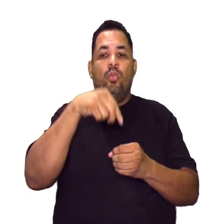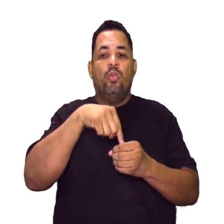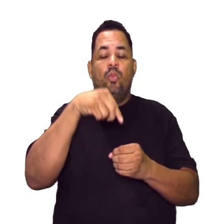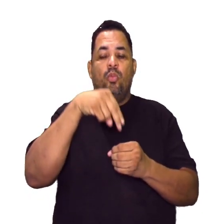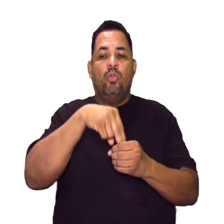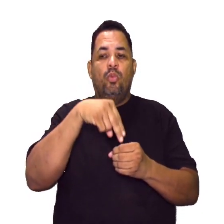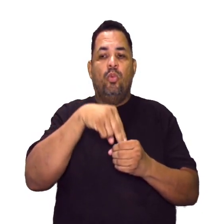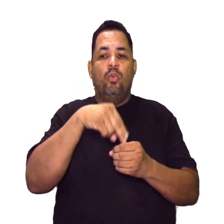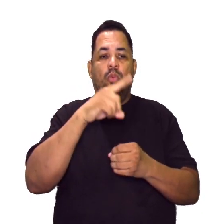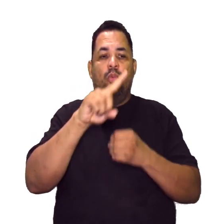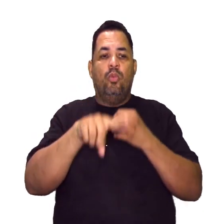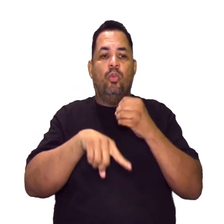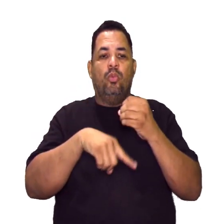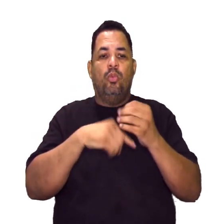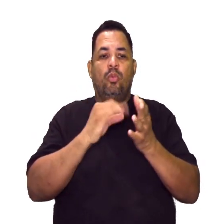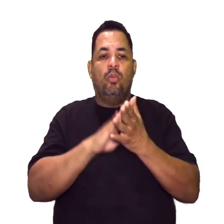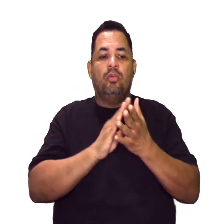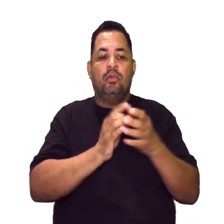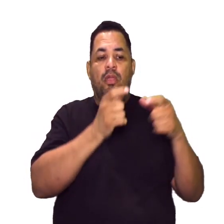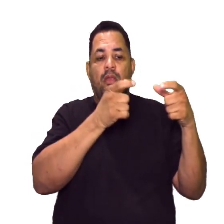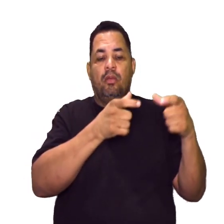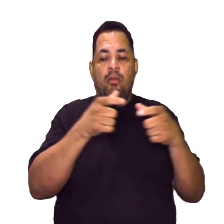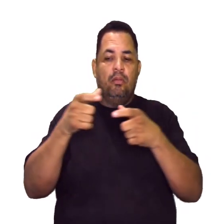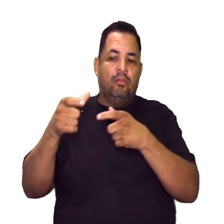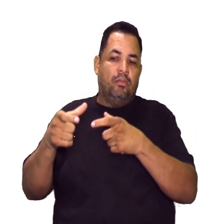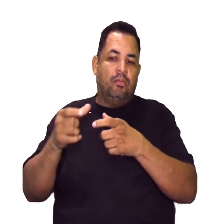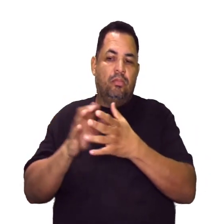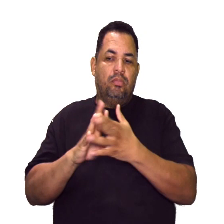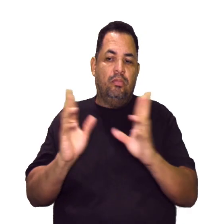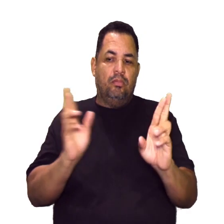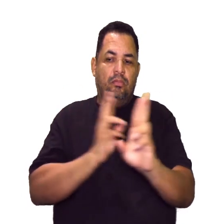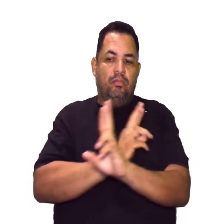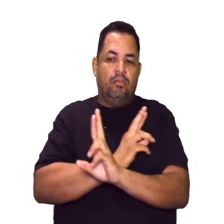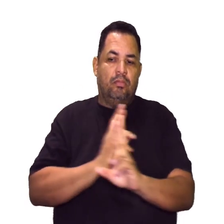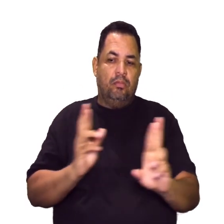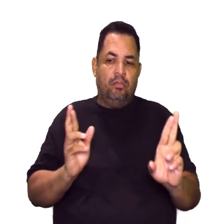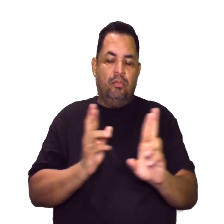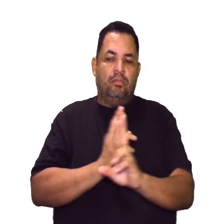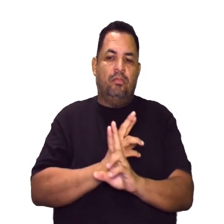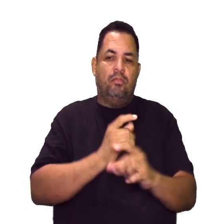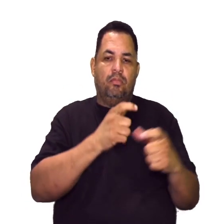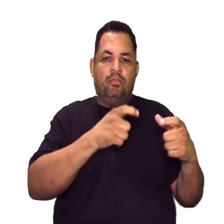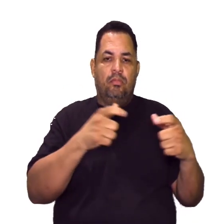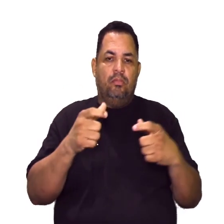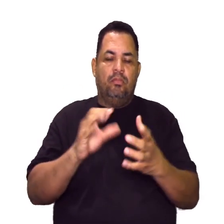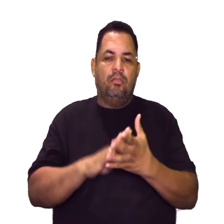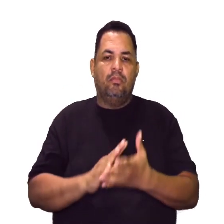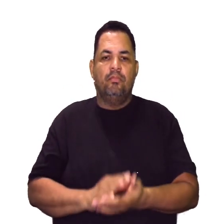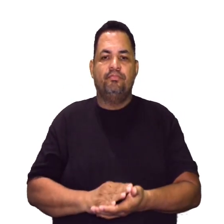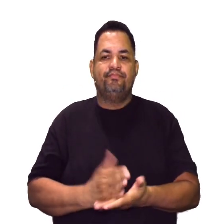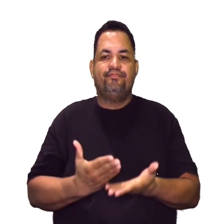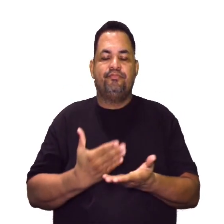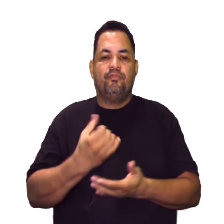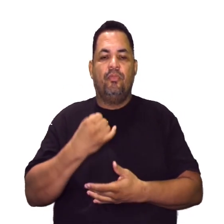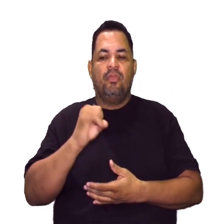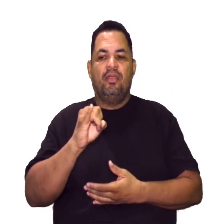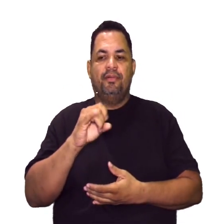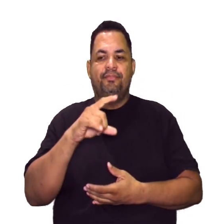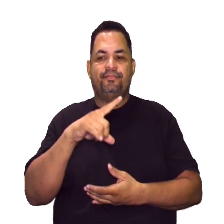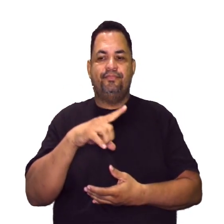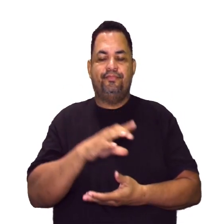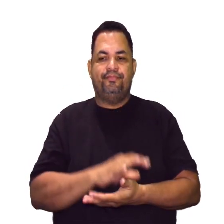que constituem as moléculas estão posicionados uns em relação aos outros. Tá joia?